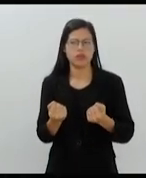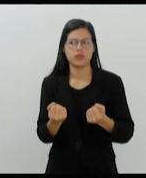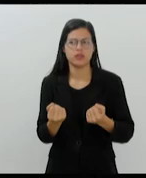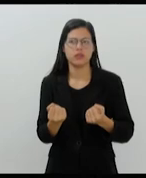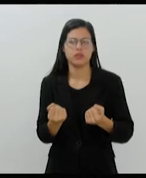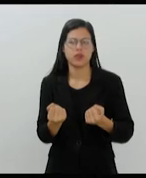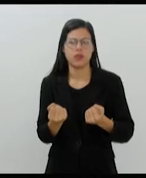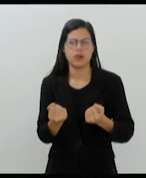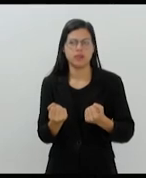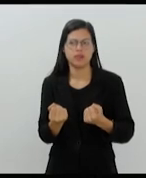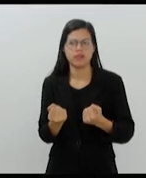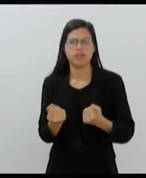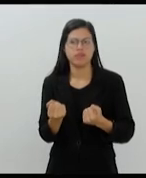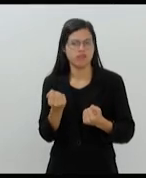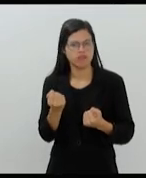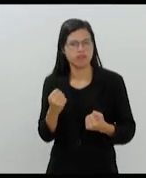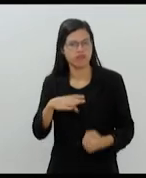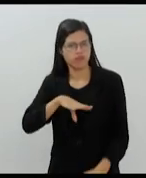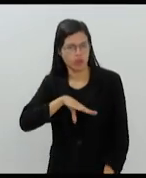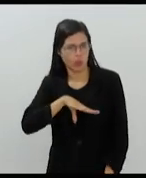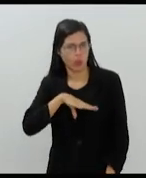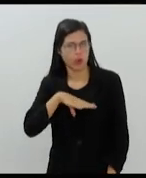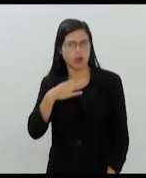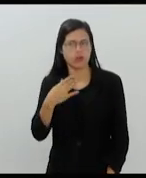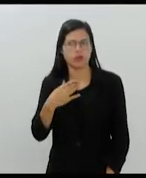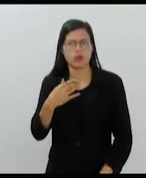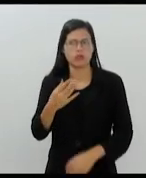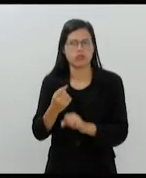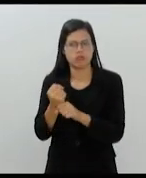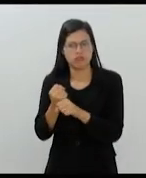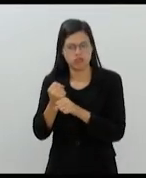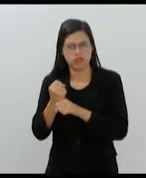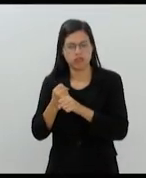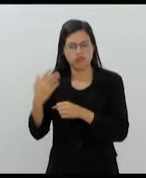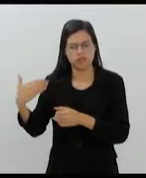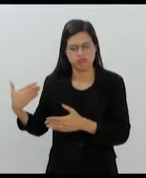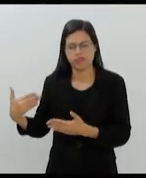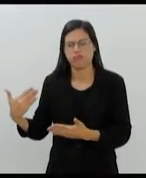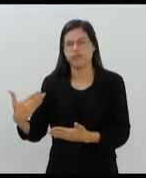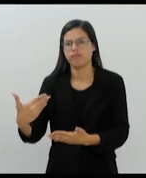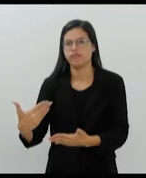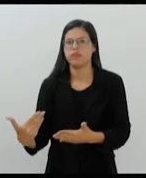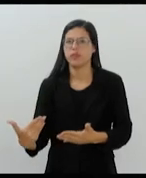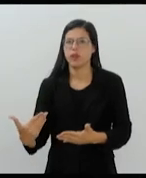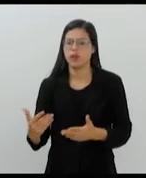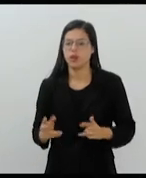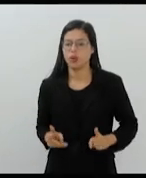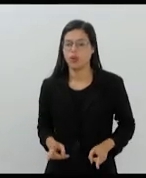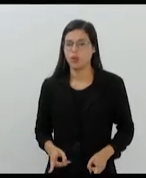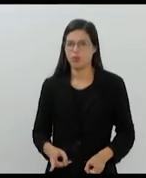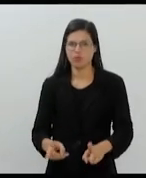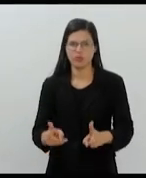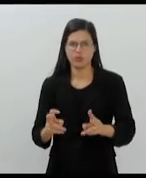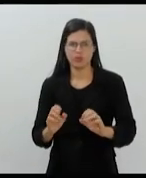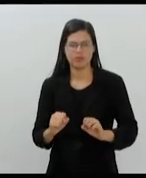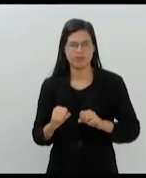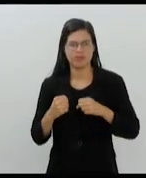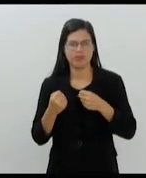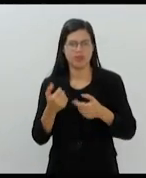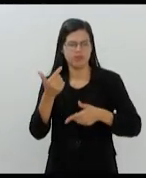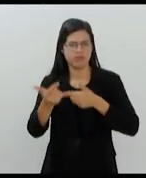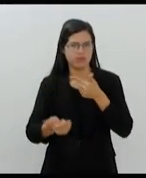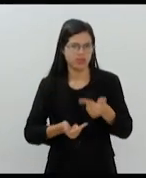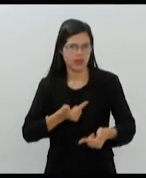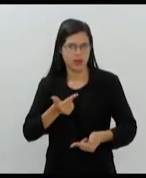forma briosa os anos que passam e continuarem a se dedicar ao seu trabalho